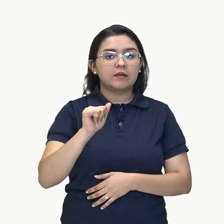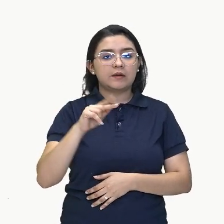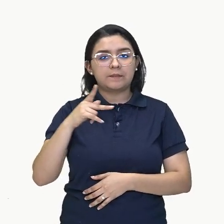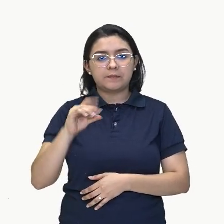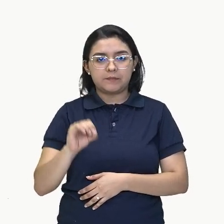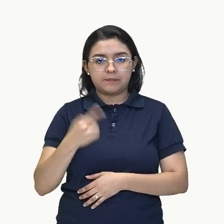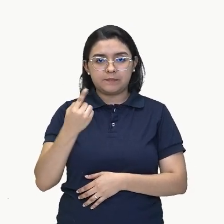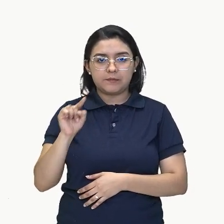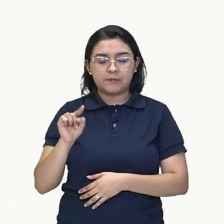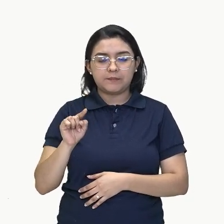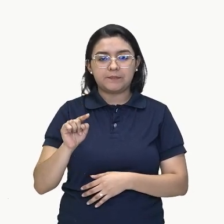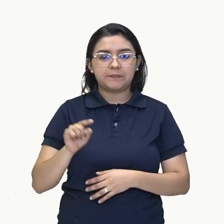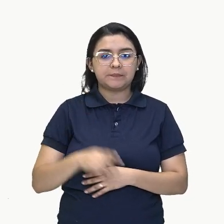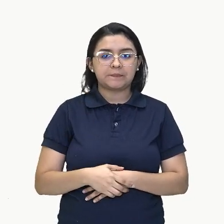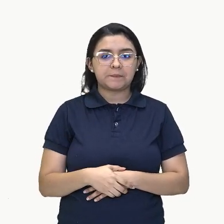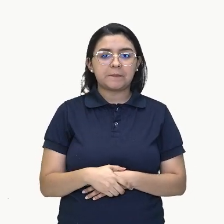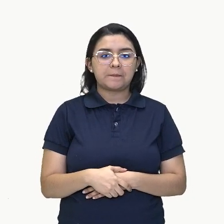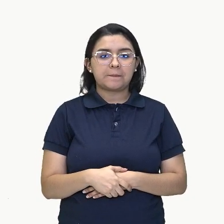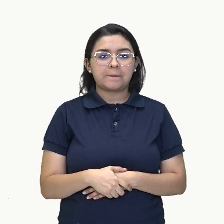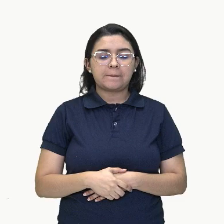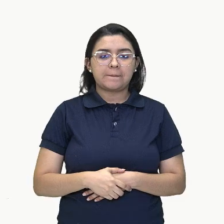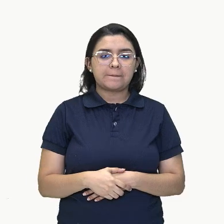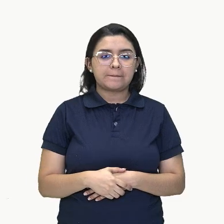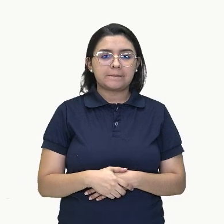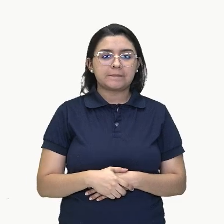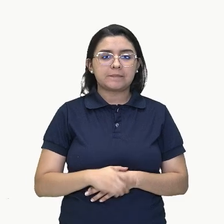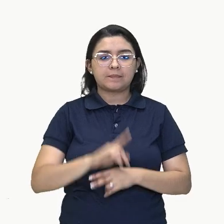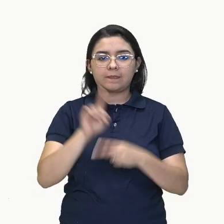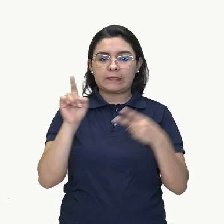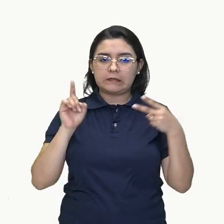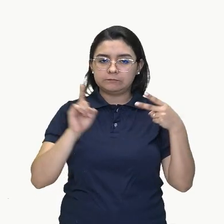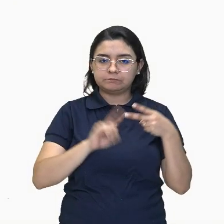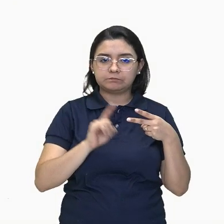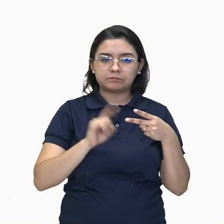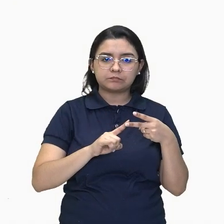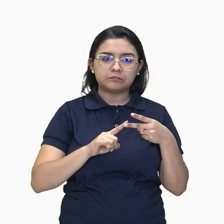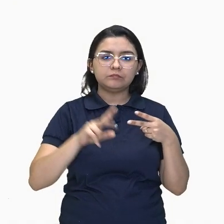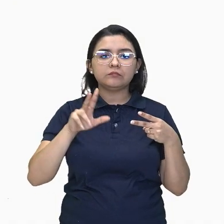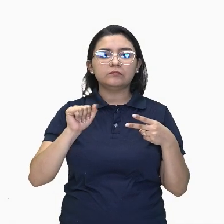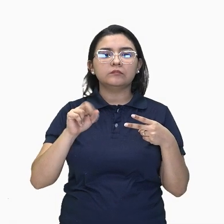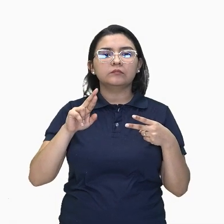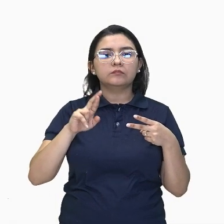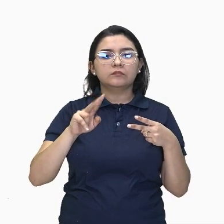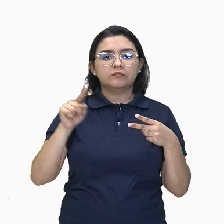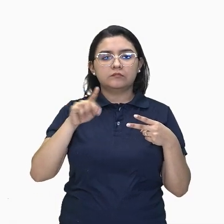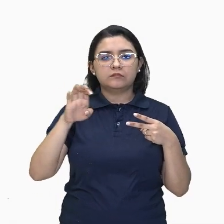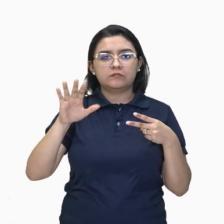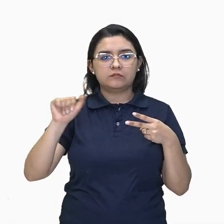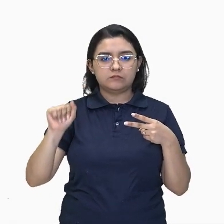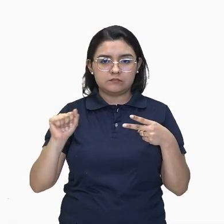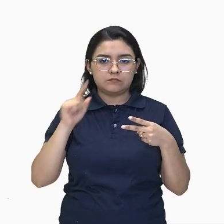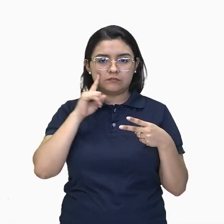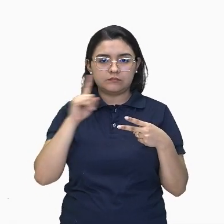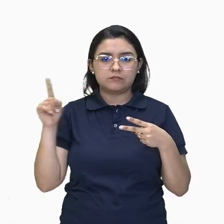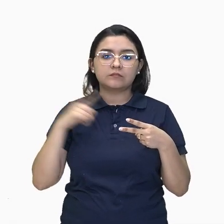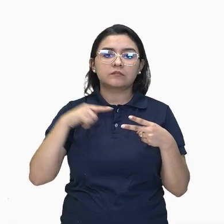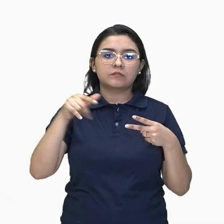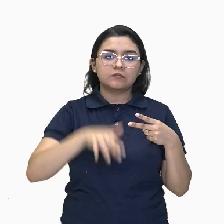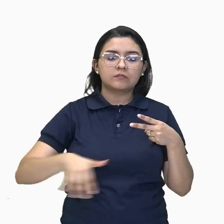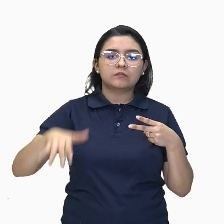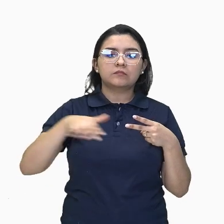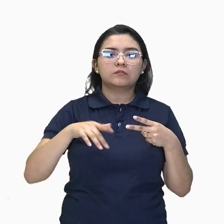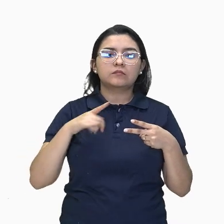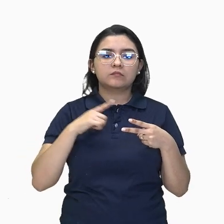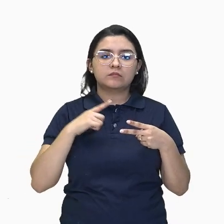mata de igapó. E aí nós temos a mata de várzea. Vamos observar, ela ocupa as